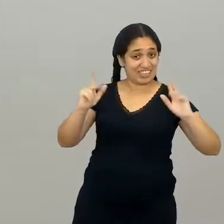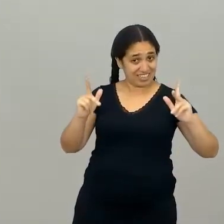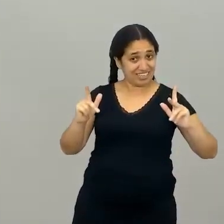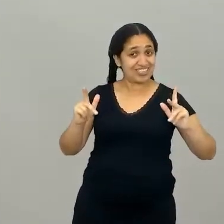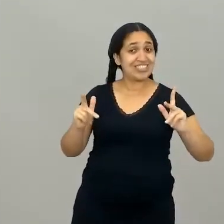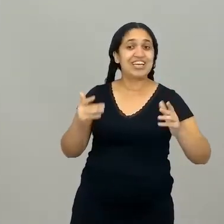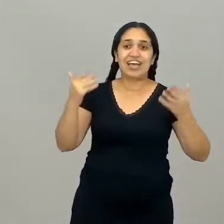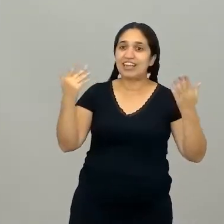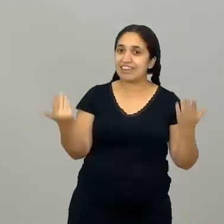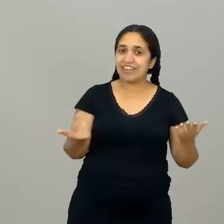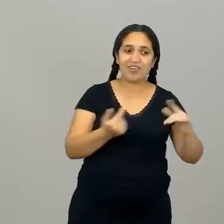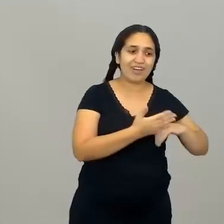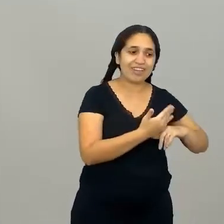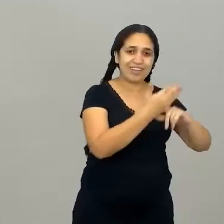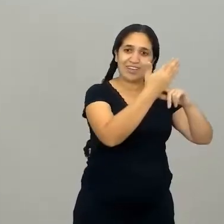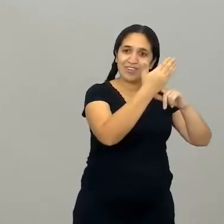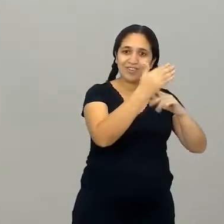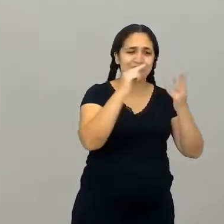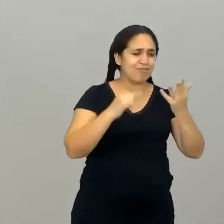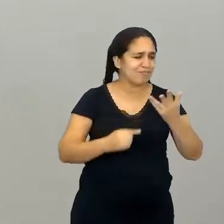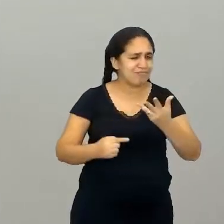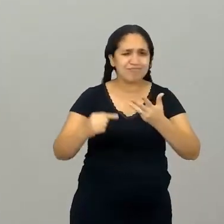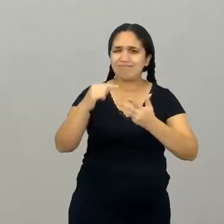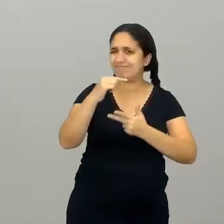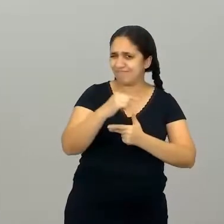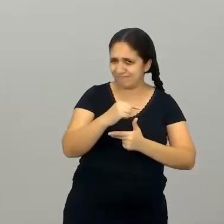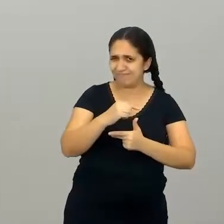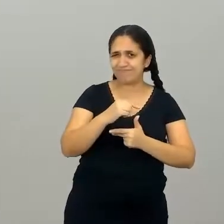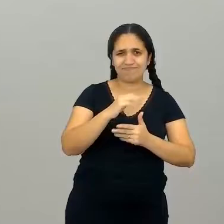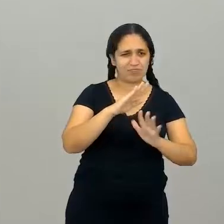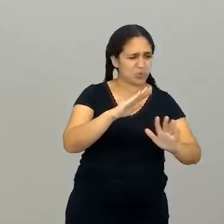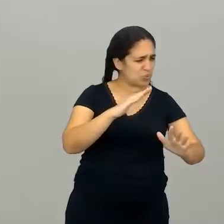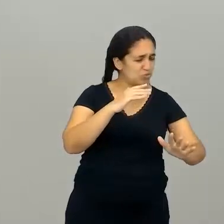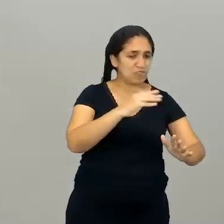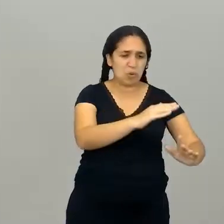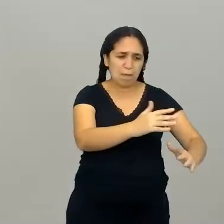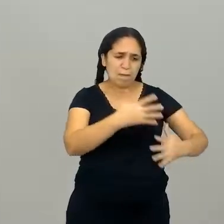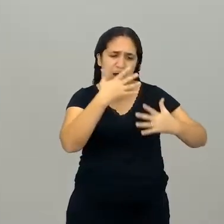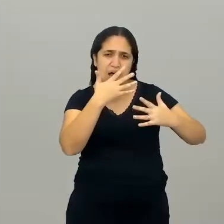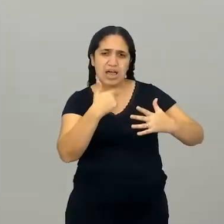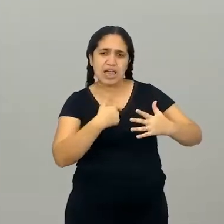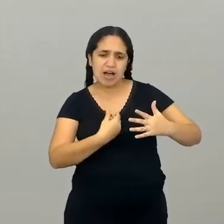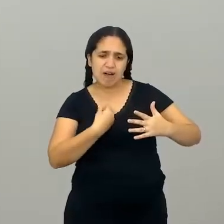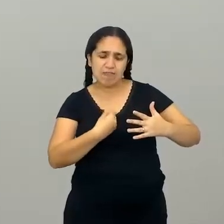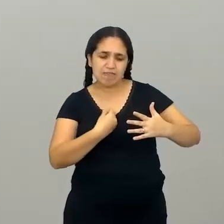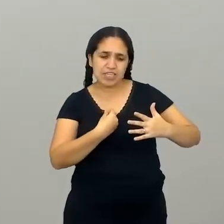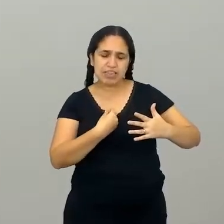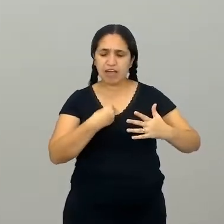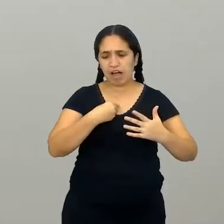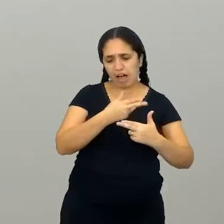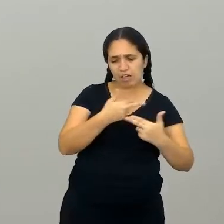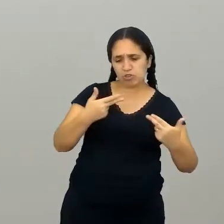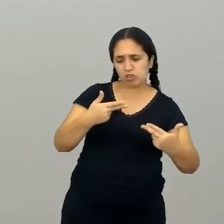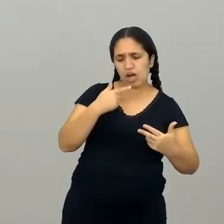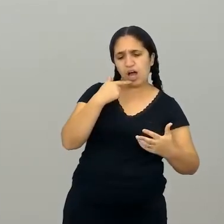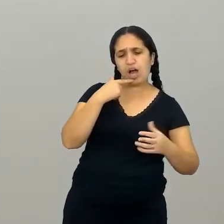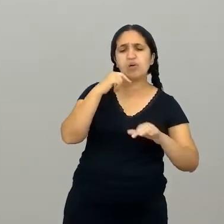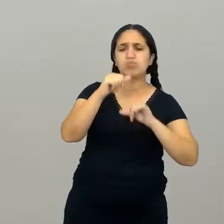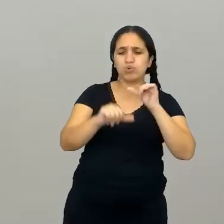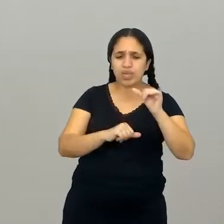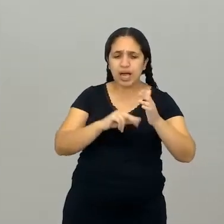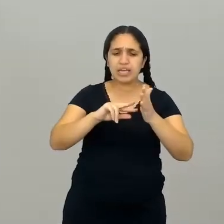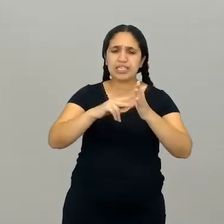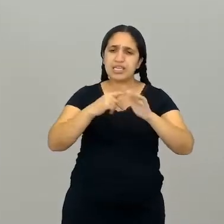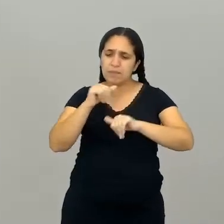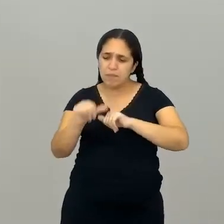essas questões tecnológicas vão impactando a nossa vida de forma que a gente começa a ressignificar os valores, inclusive. E